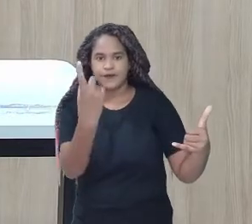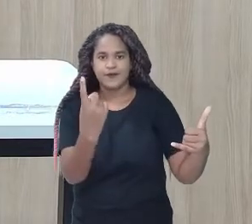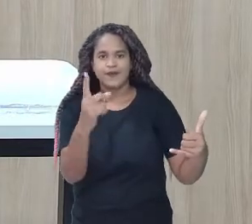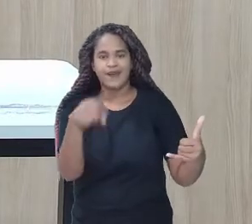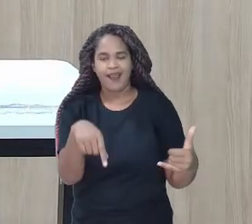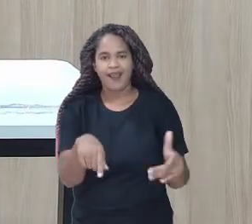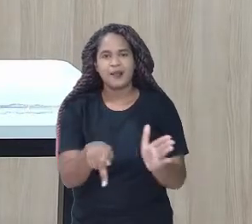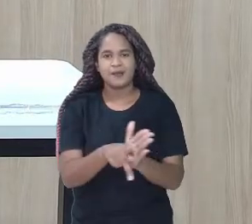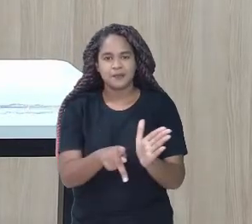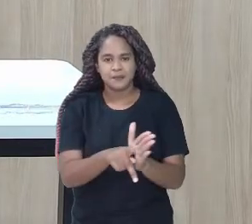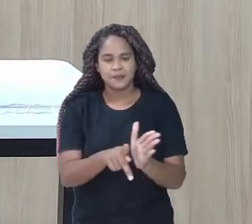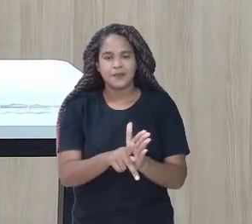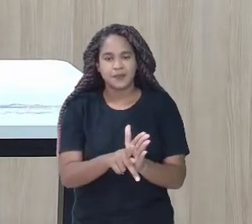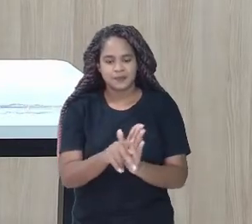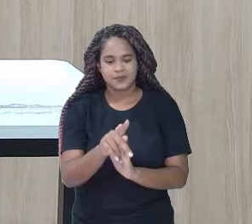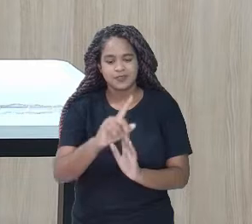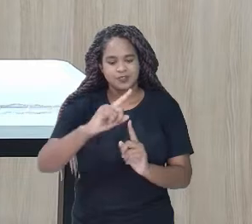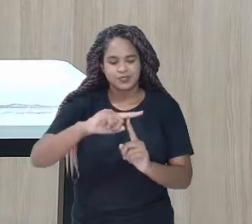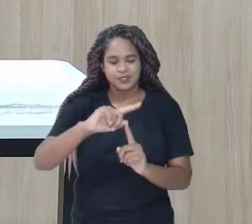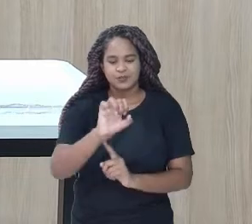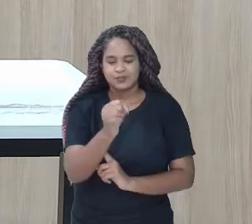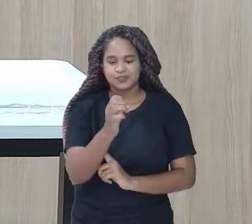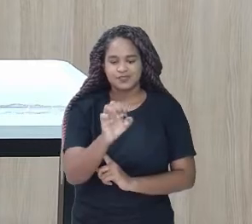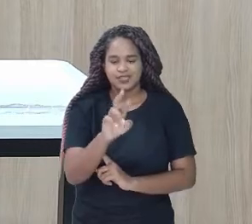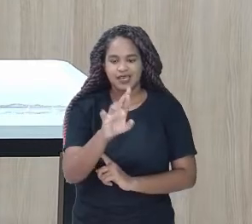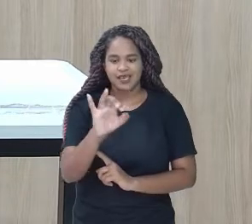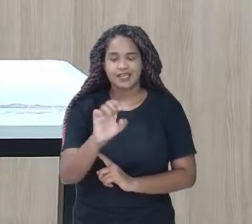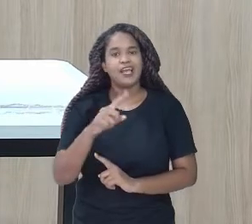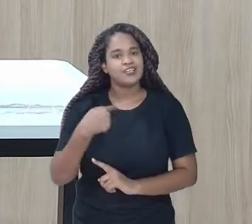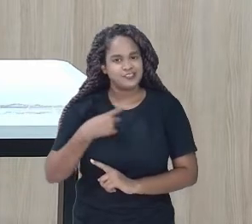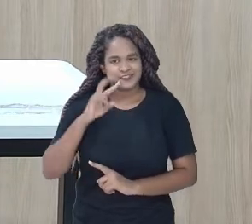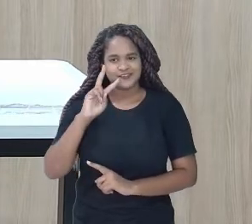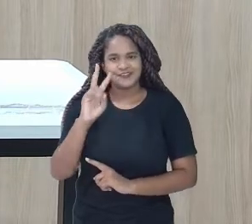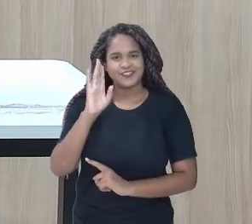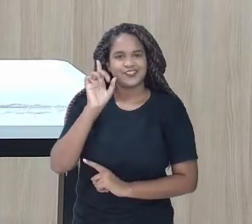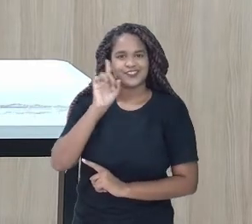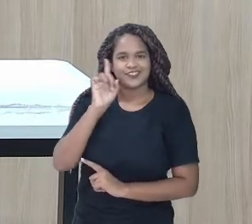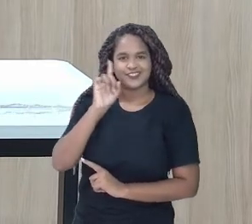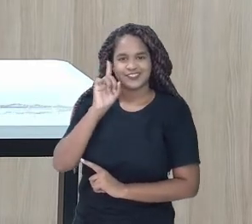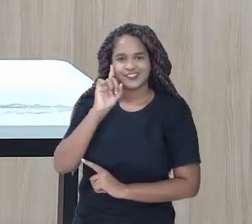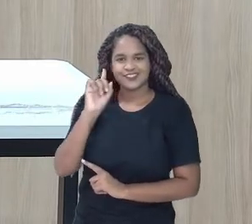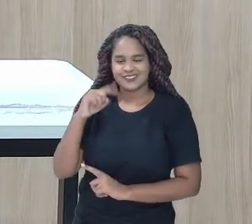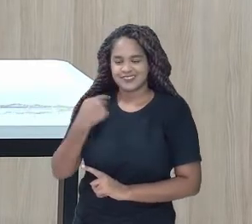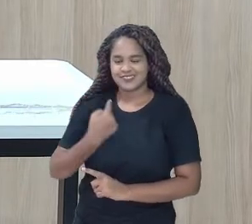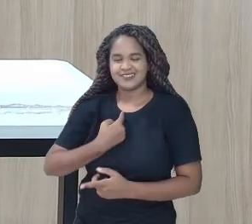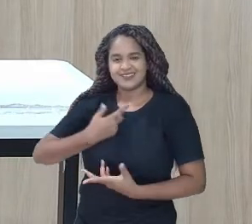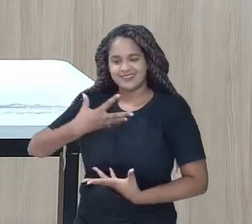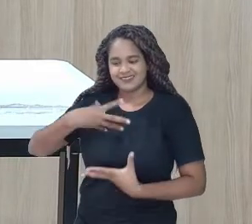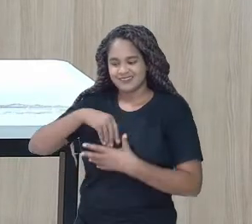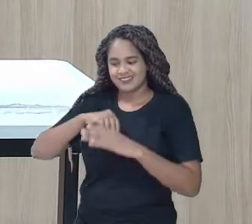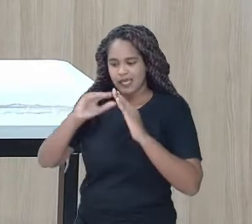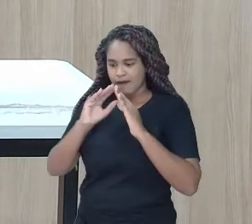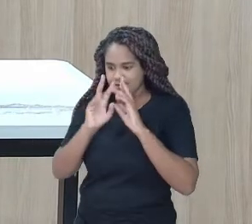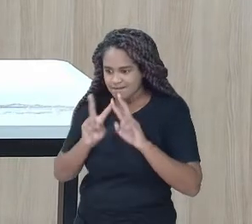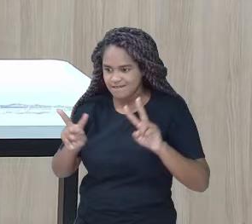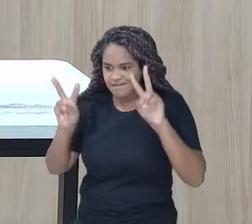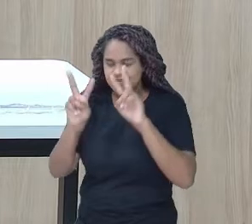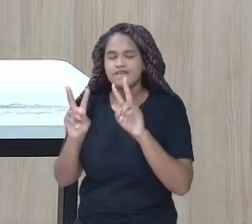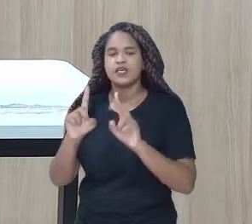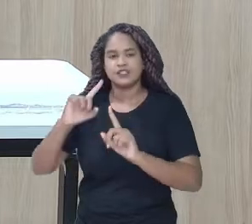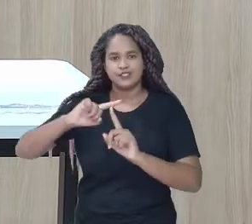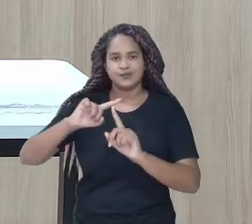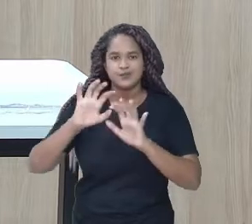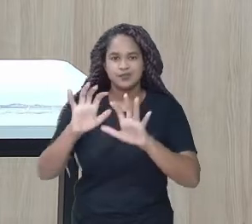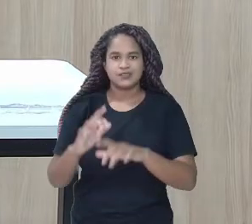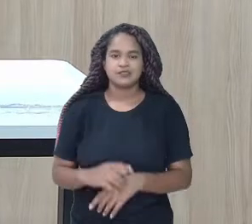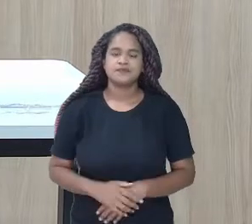circuito em série que nós convivemos diariamente nas nossas residências. Então, um tipo de